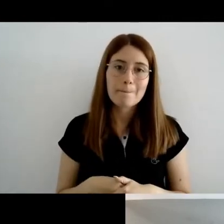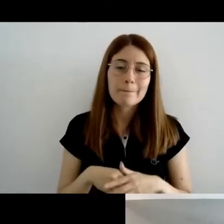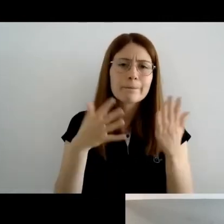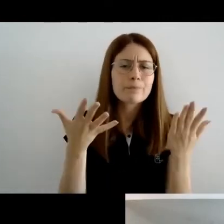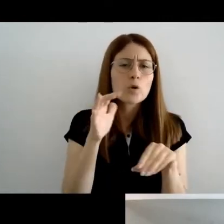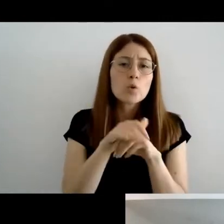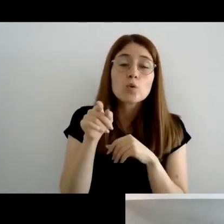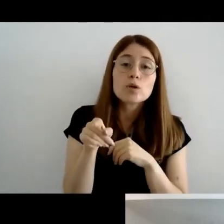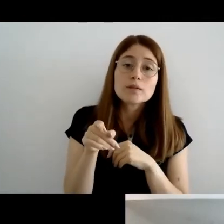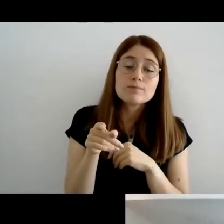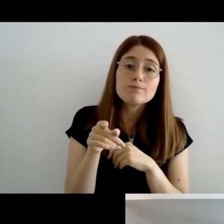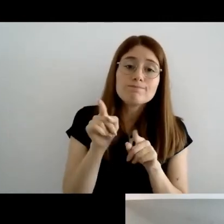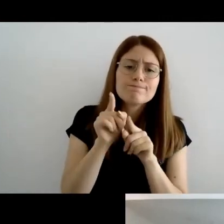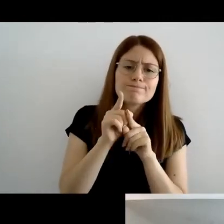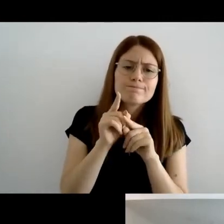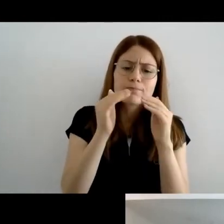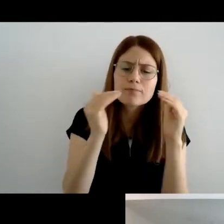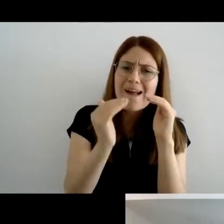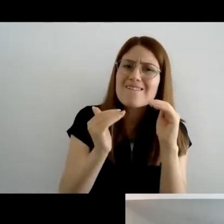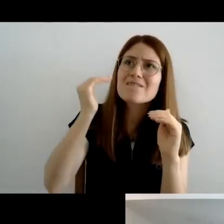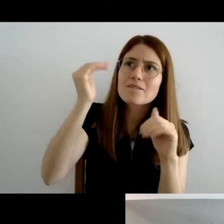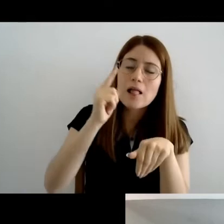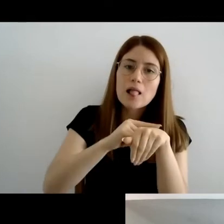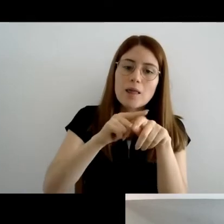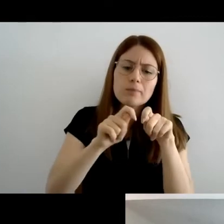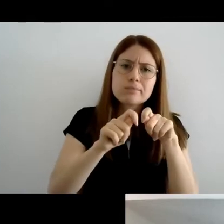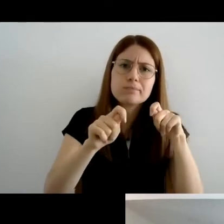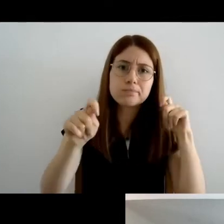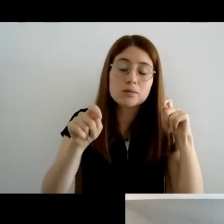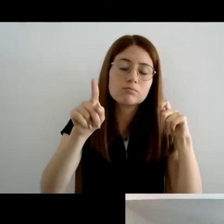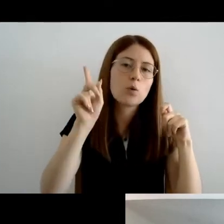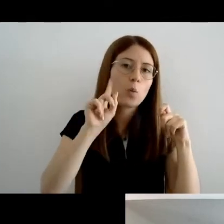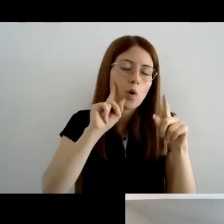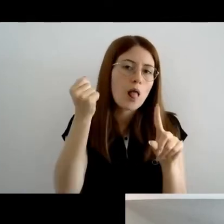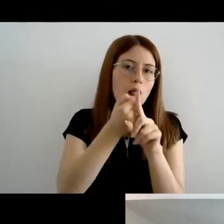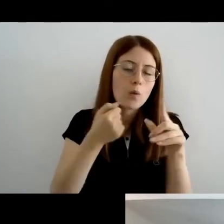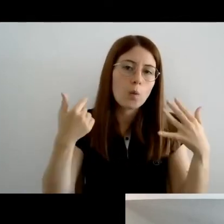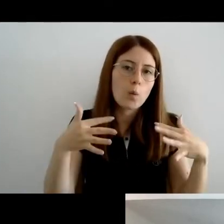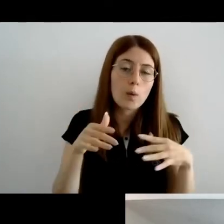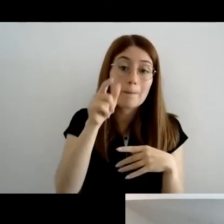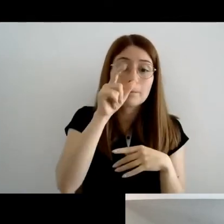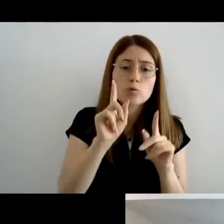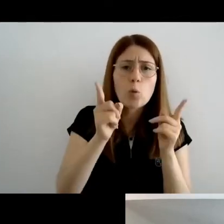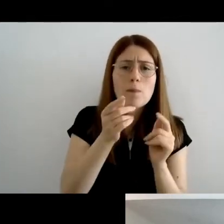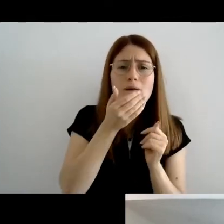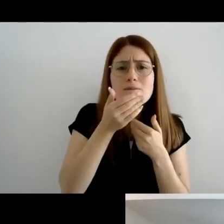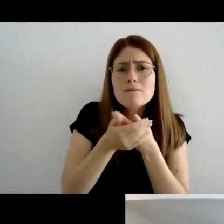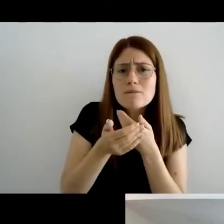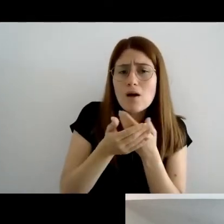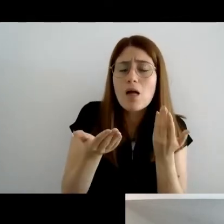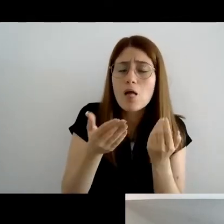Portanto, manter este elevado rendimento ao longo do tempo é um desafio muito importante, à medida que as pessoas envelhecem e evoluem na sua